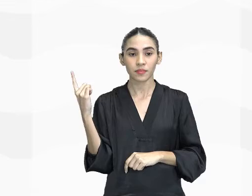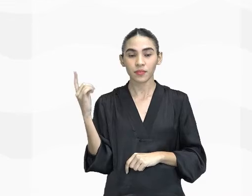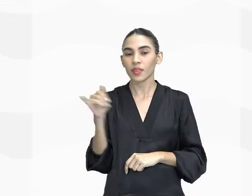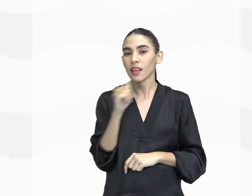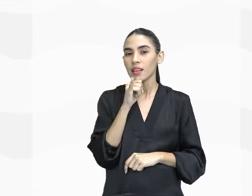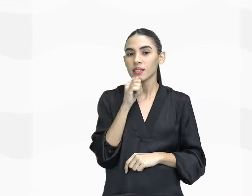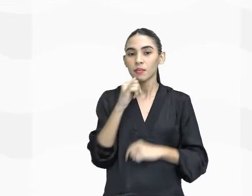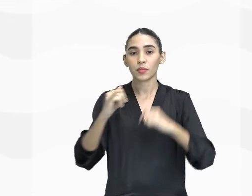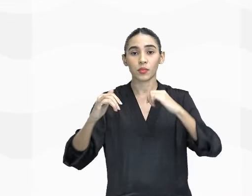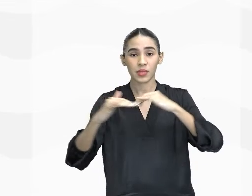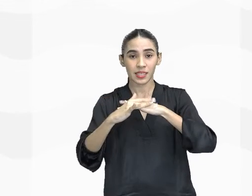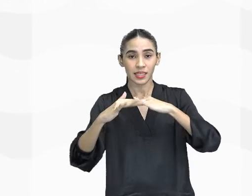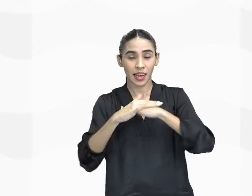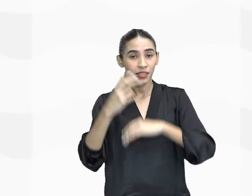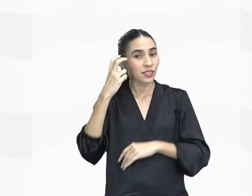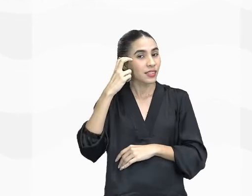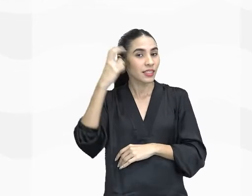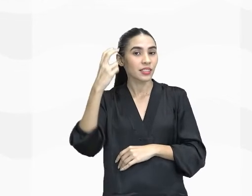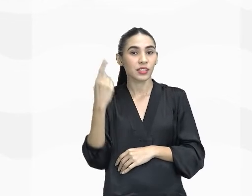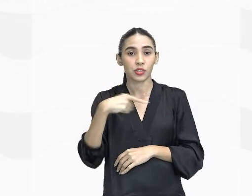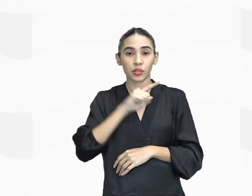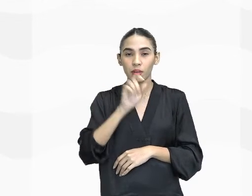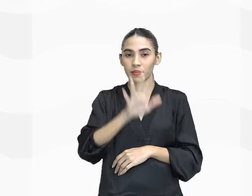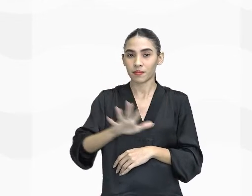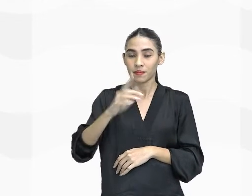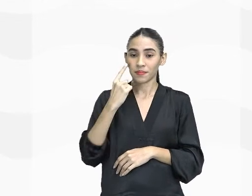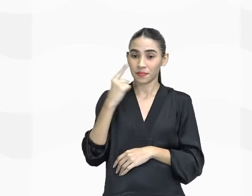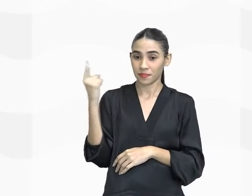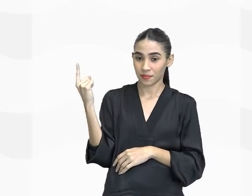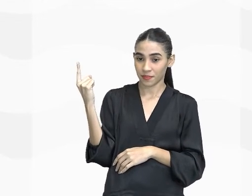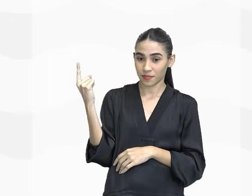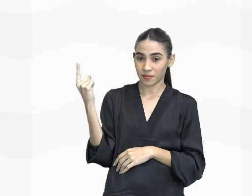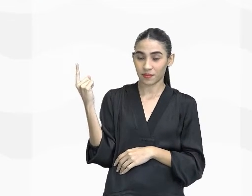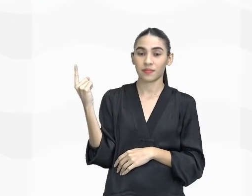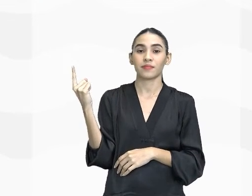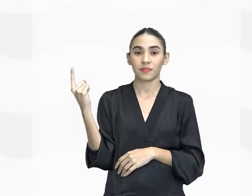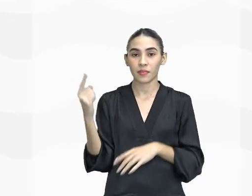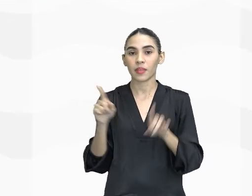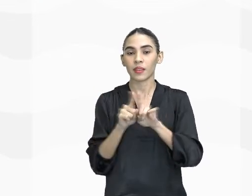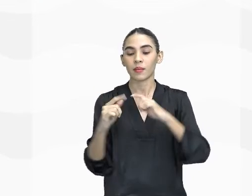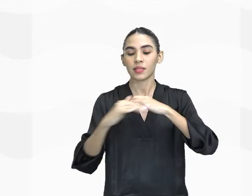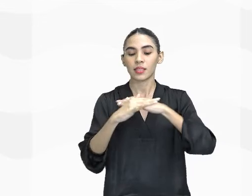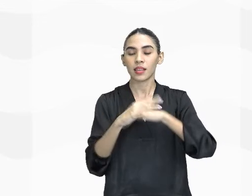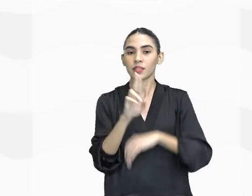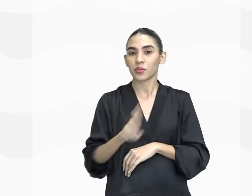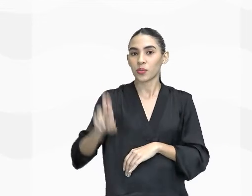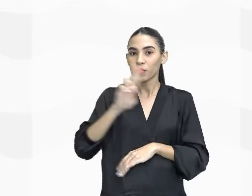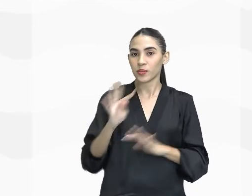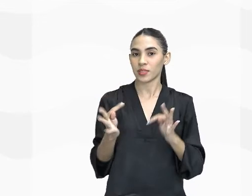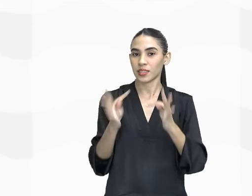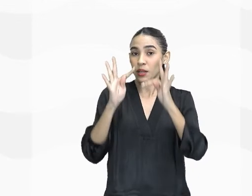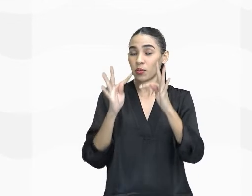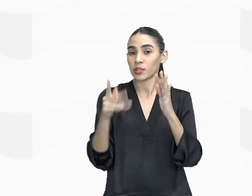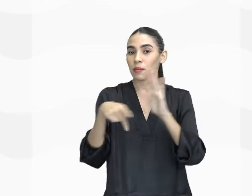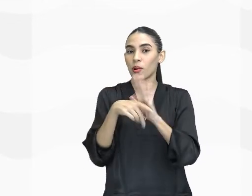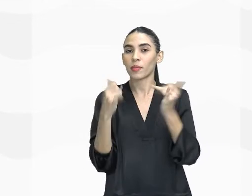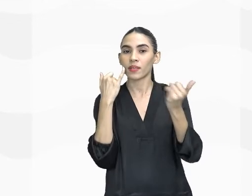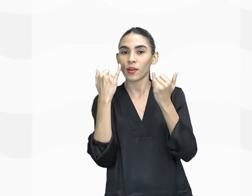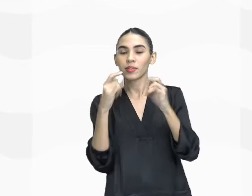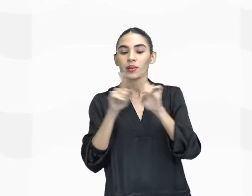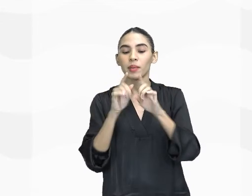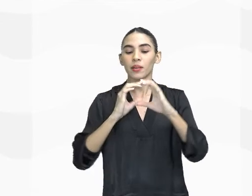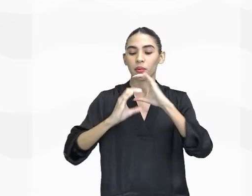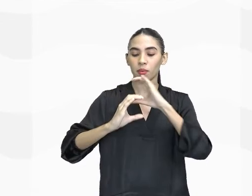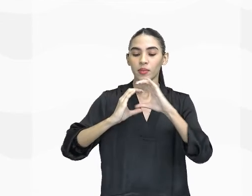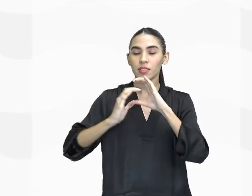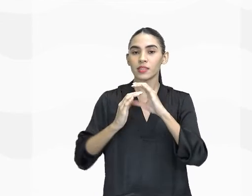né, que são as cidades inteligentes, como a gente pode observar. Então, olha lá. Cidades que utilizam as tecnologias da informação e